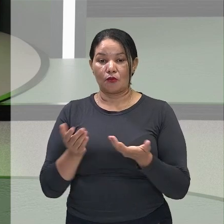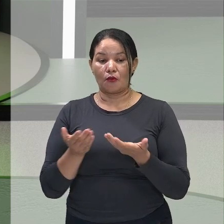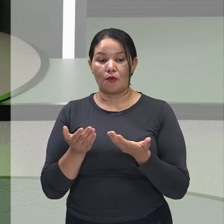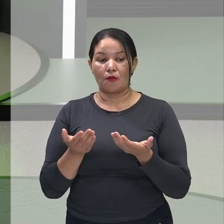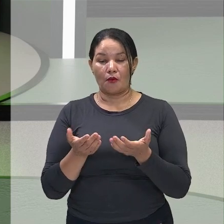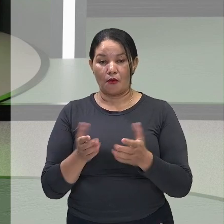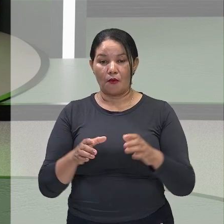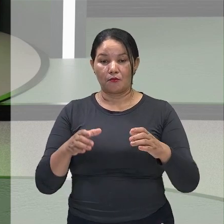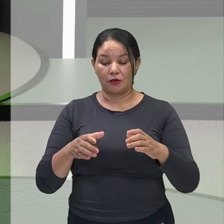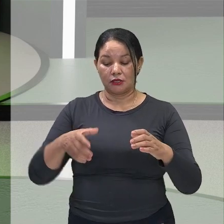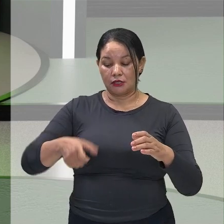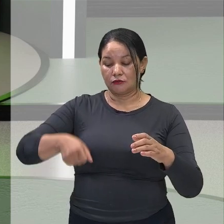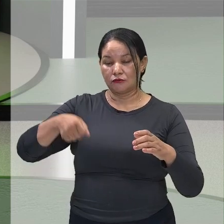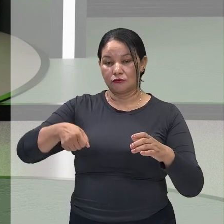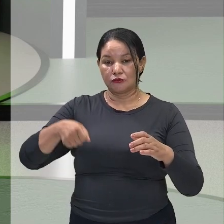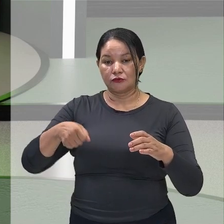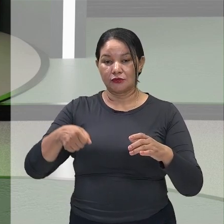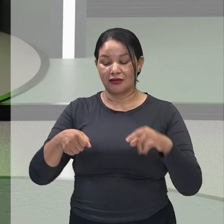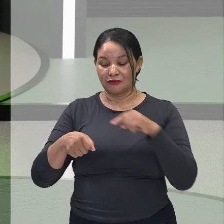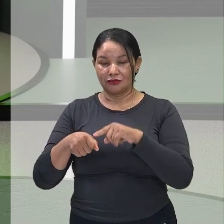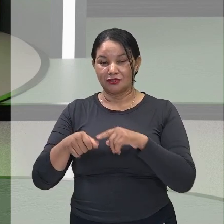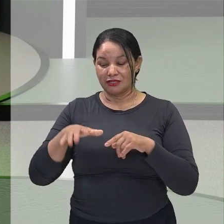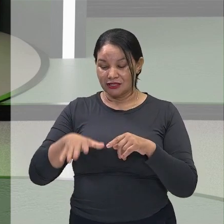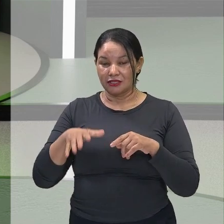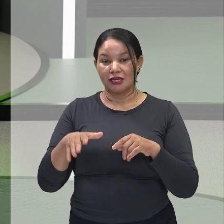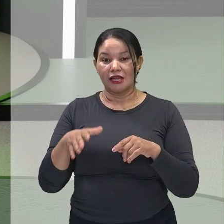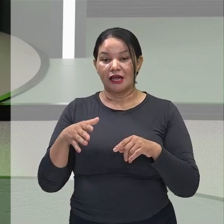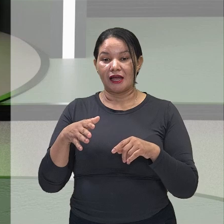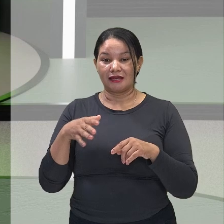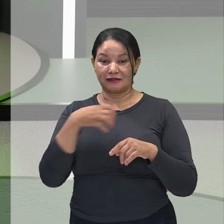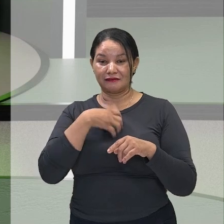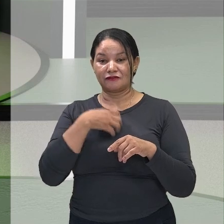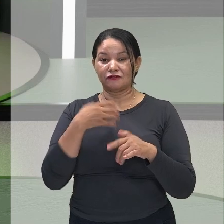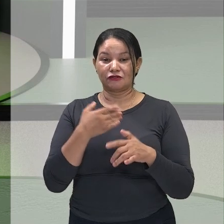quente, né? Quando a gente toca, a gente percebe esse calor